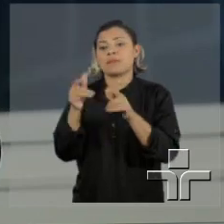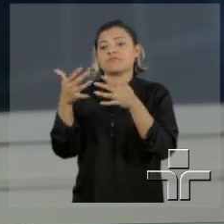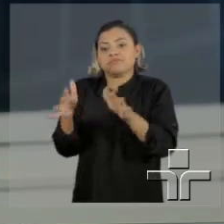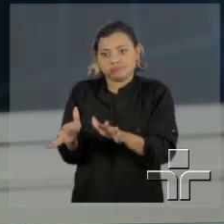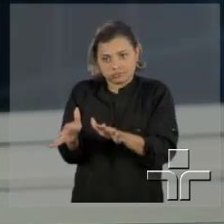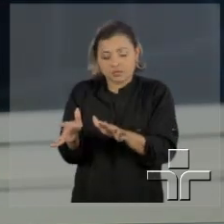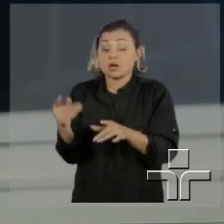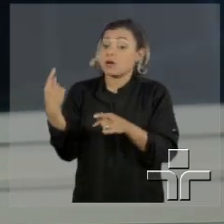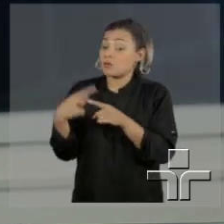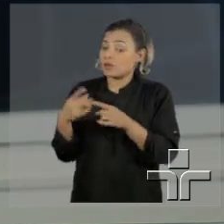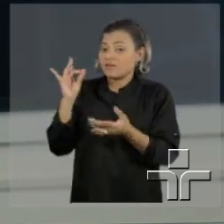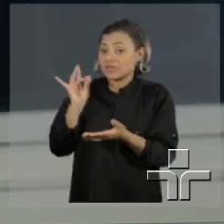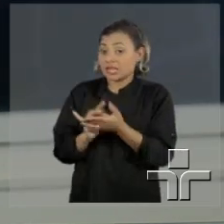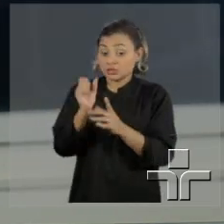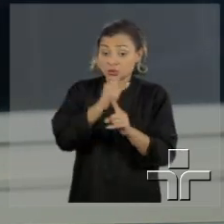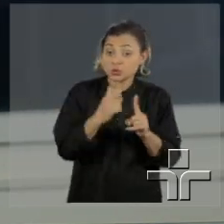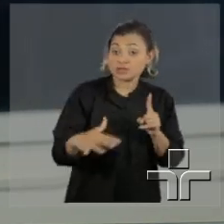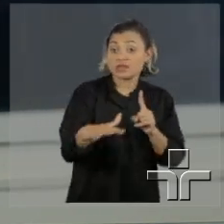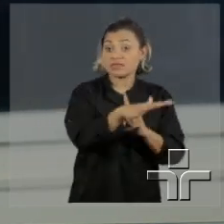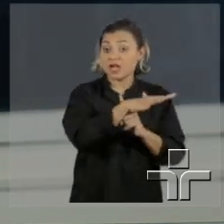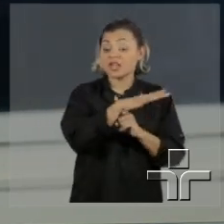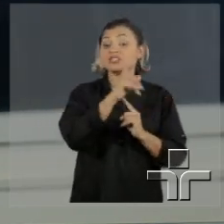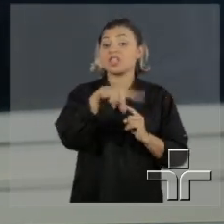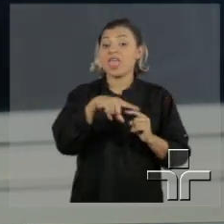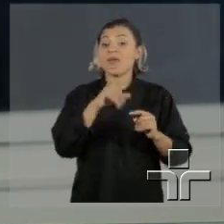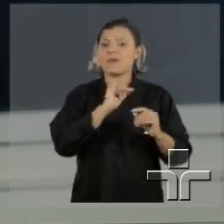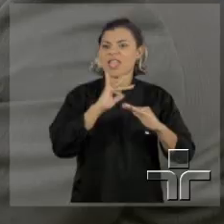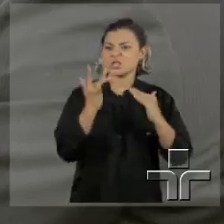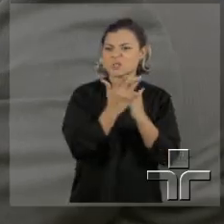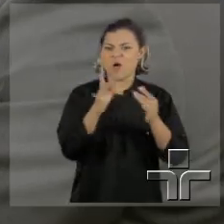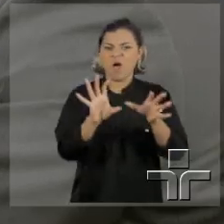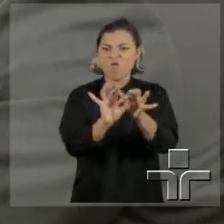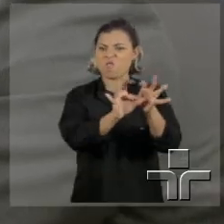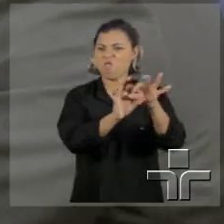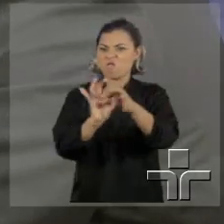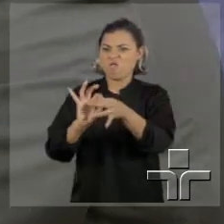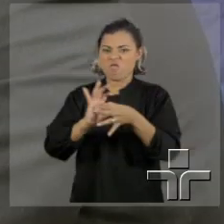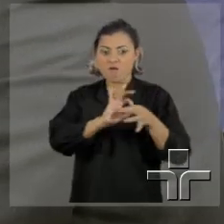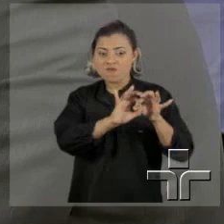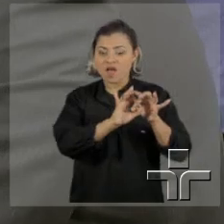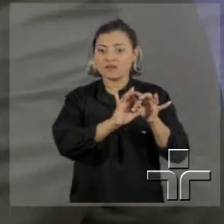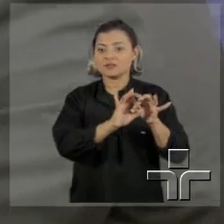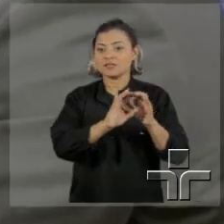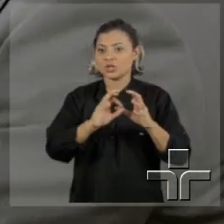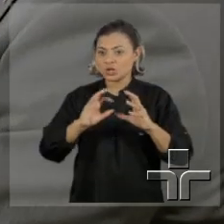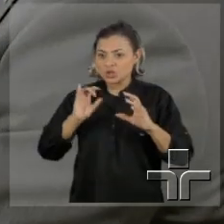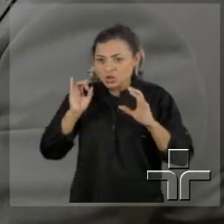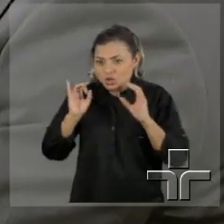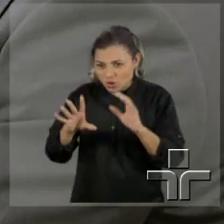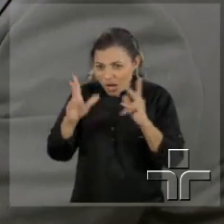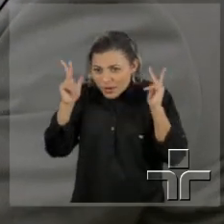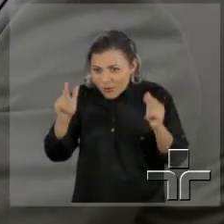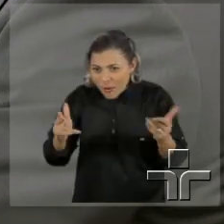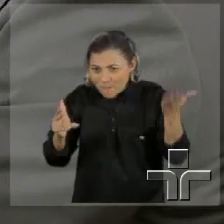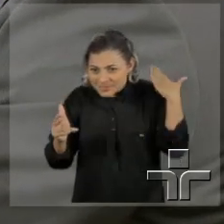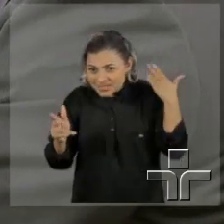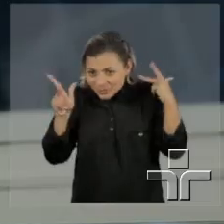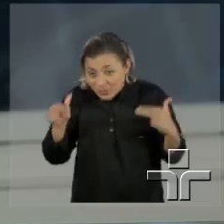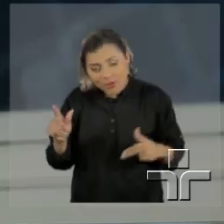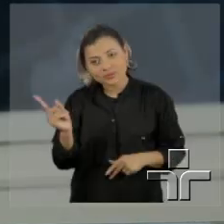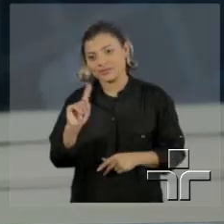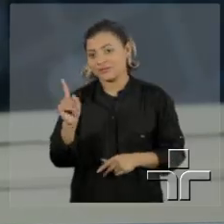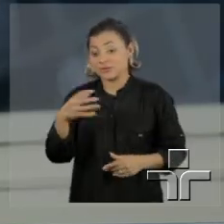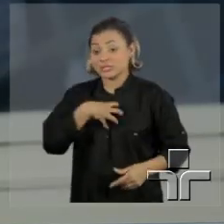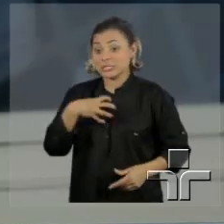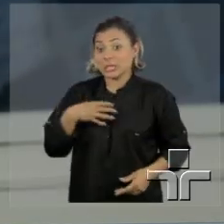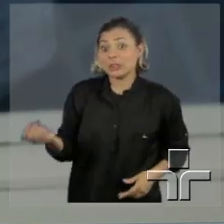dinâmica, especialmente de uma sociedade que é conectada em rede, ela não atende mais no âmbito político da mesma forma. Por quê? Porque a